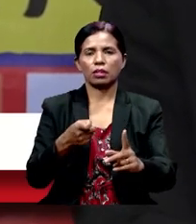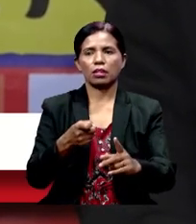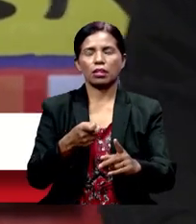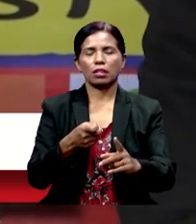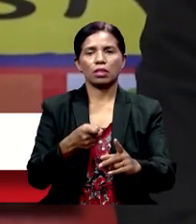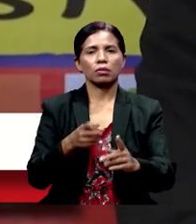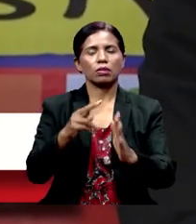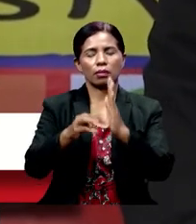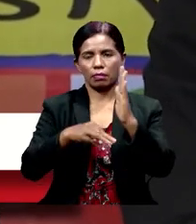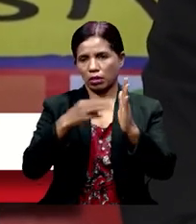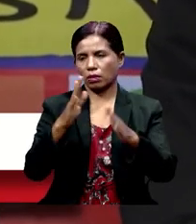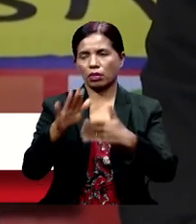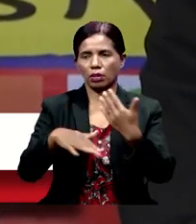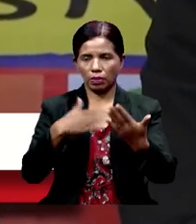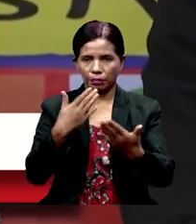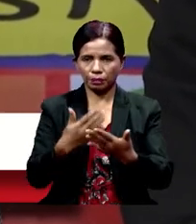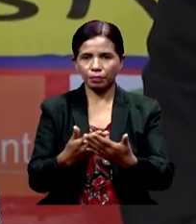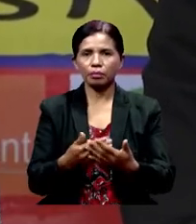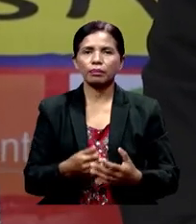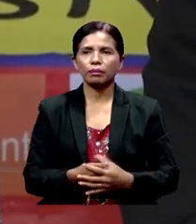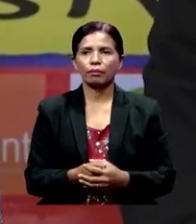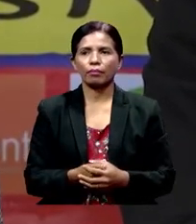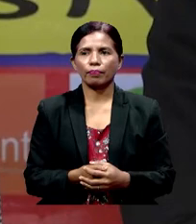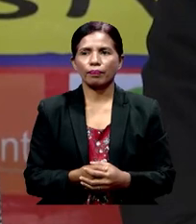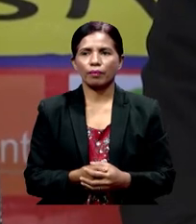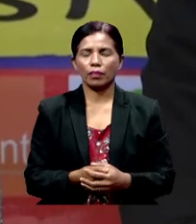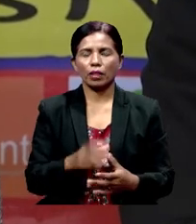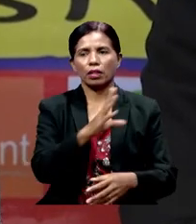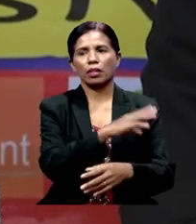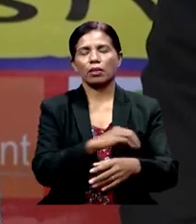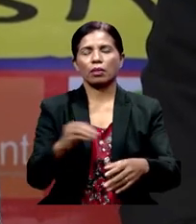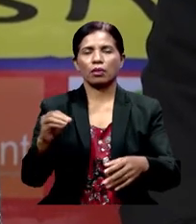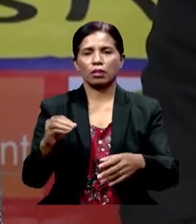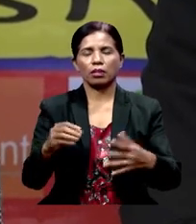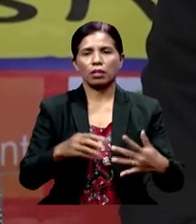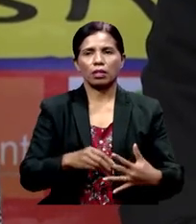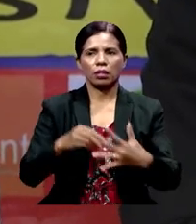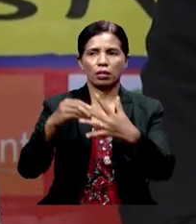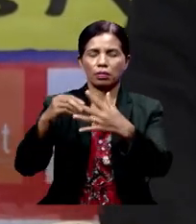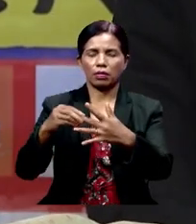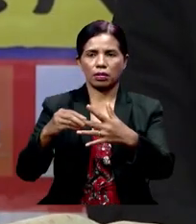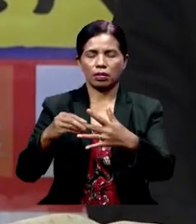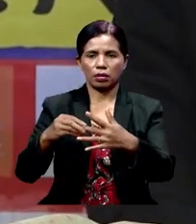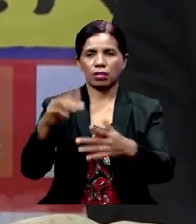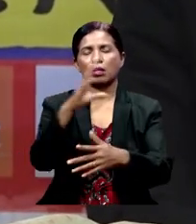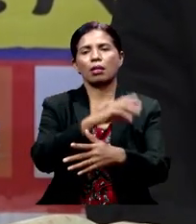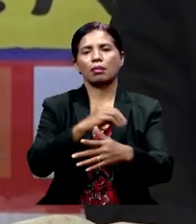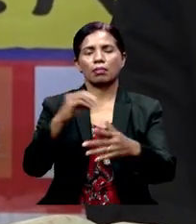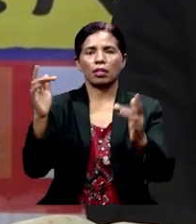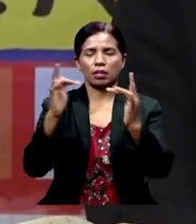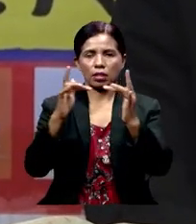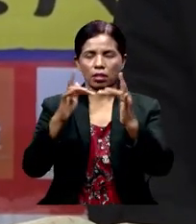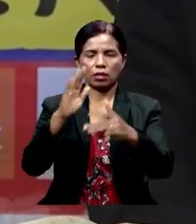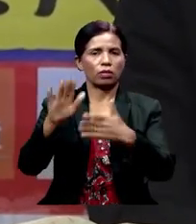os audiovisual, não mostre lhe o baia plataforma digital online